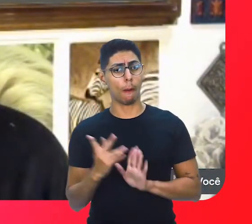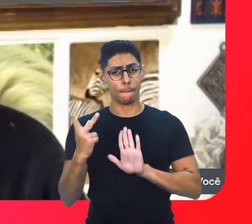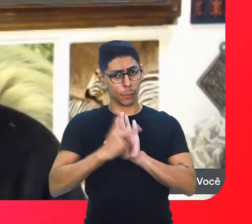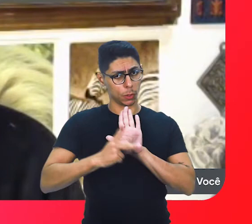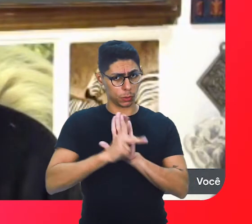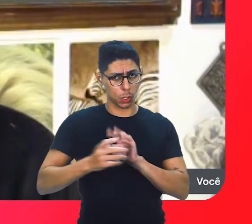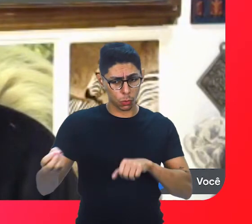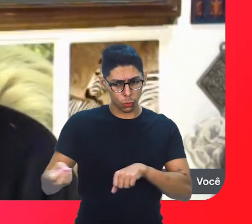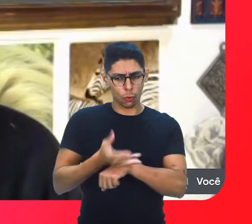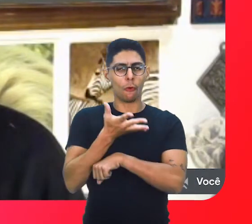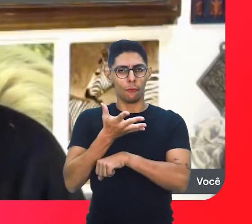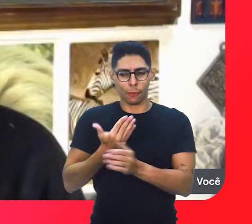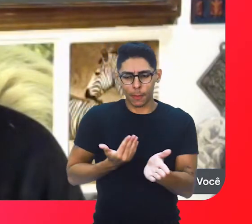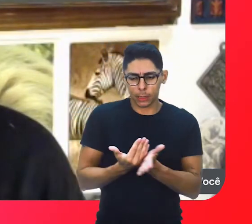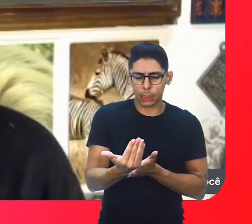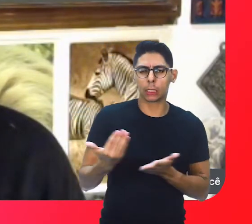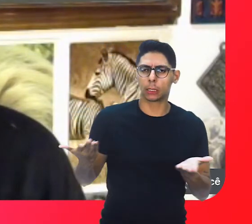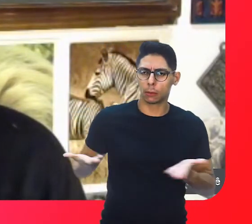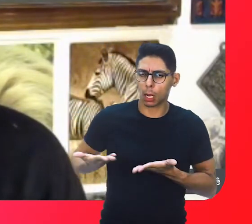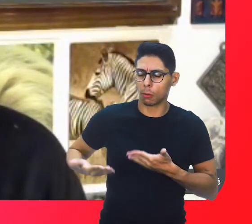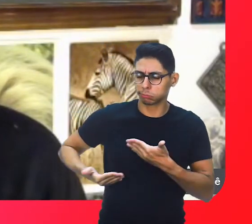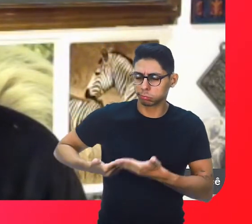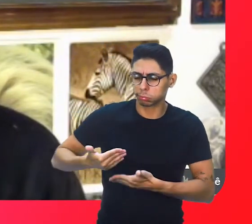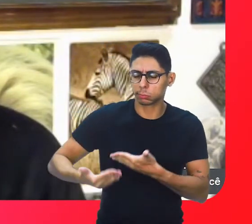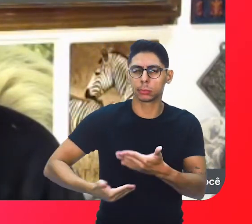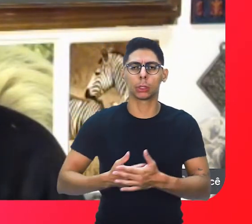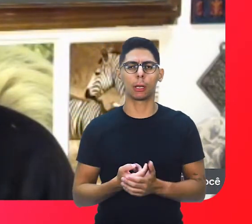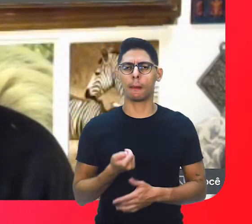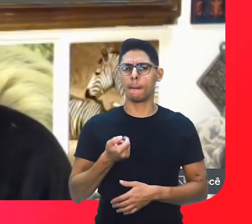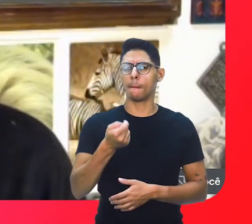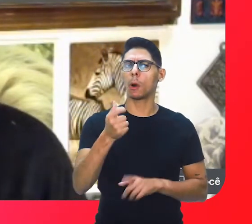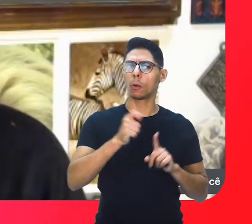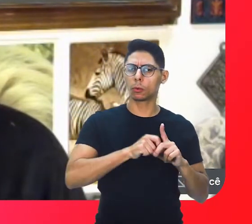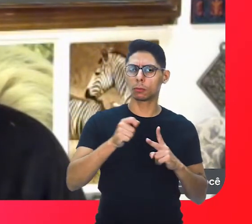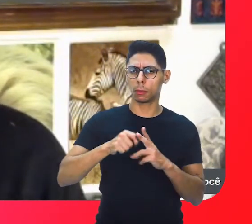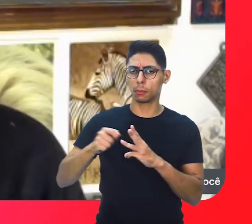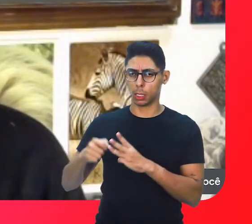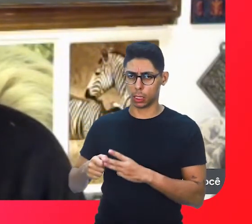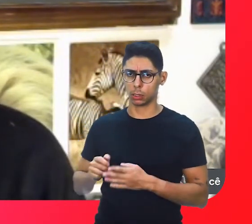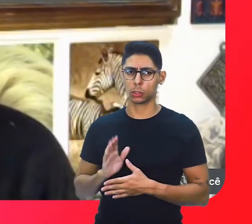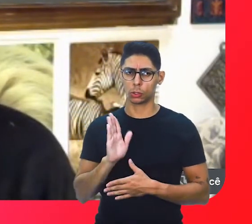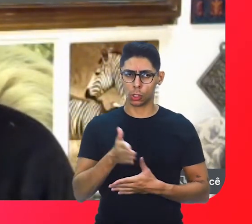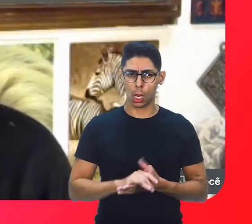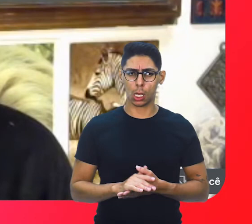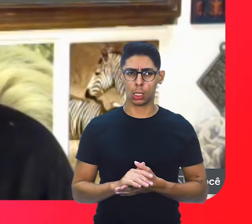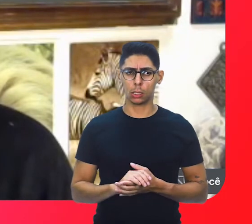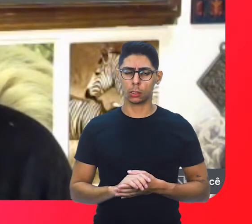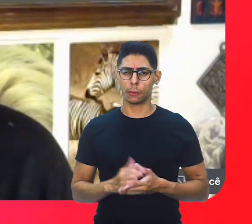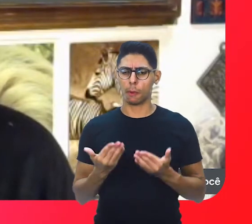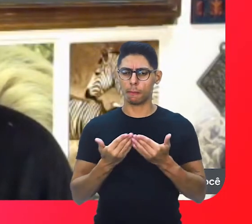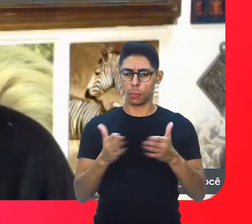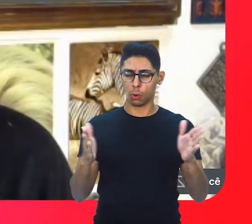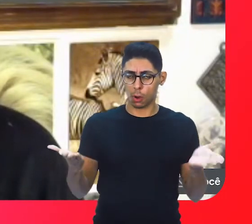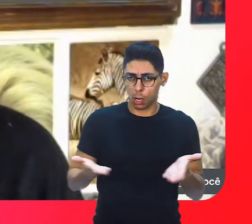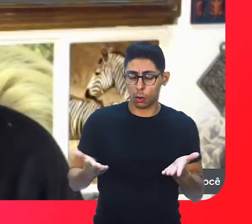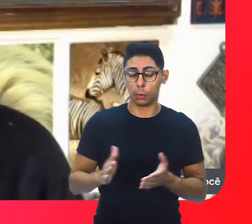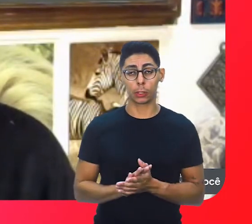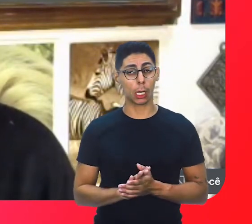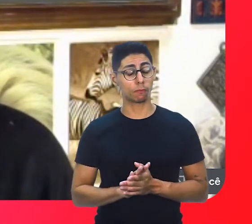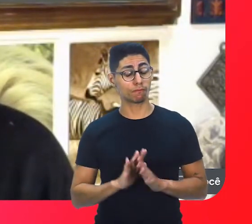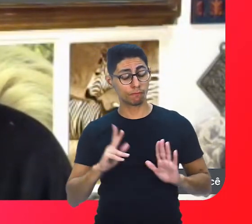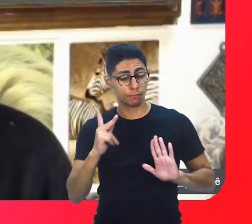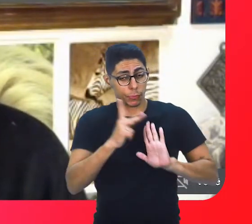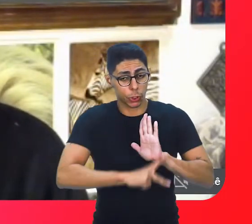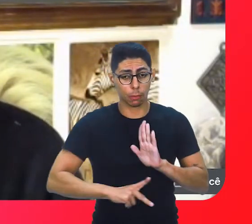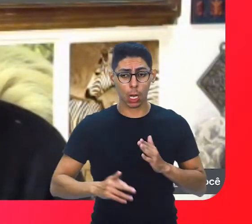nascendo agora, tem poucos meses, foi lançado semana passada, e é um movimento para que toda e qualquer criança